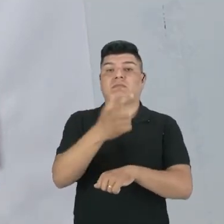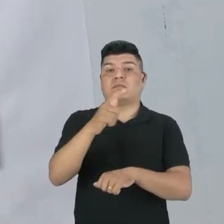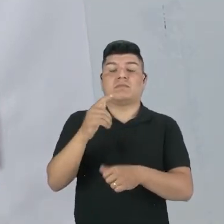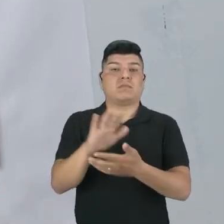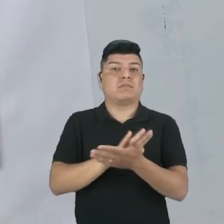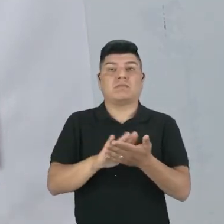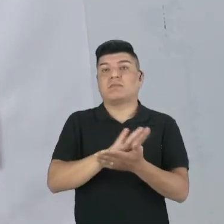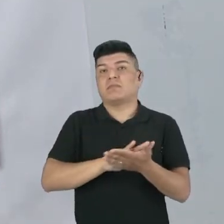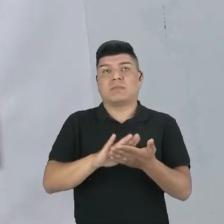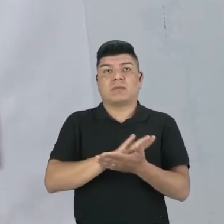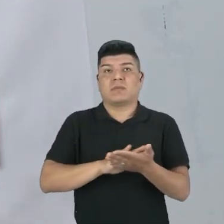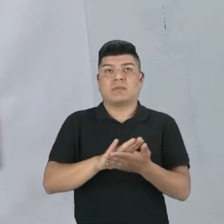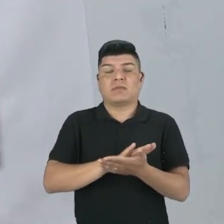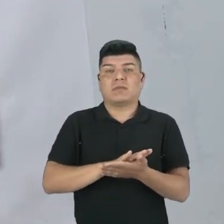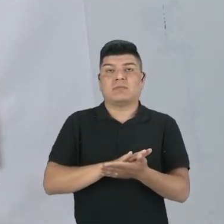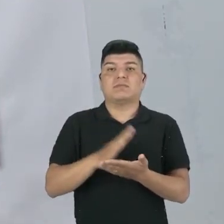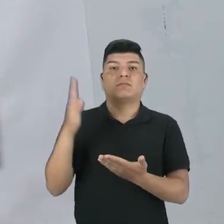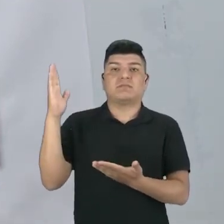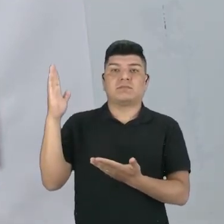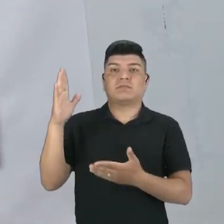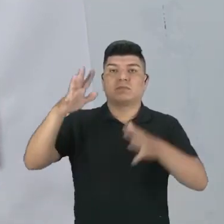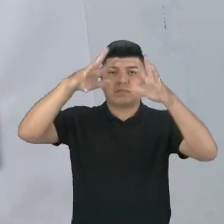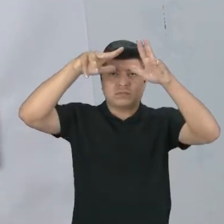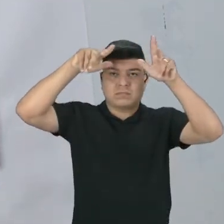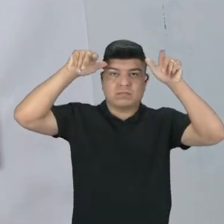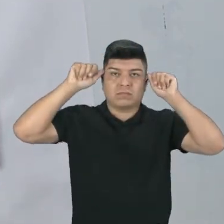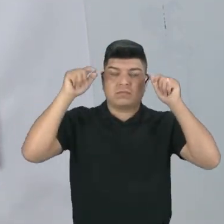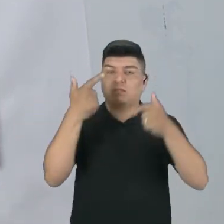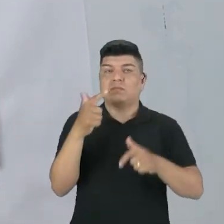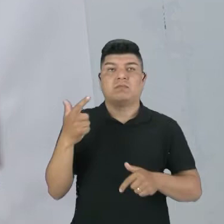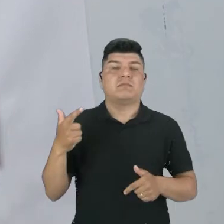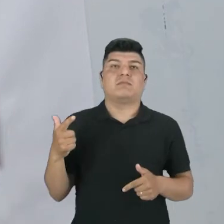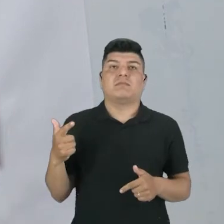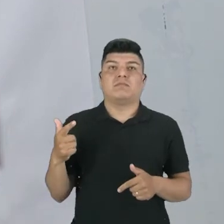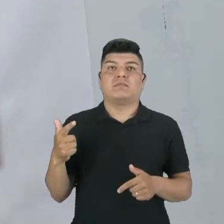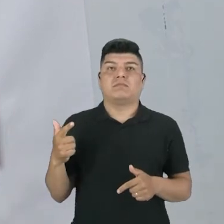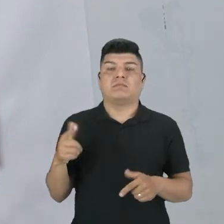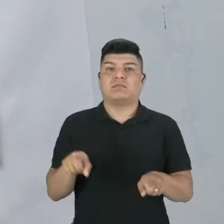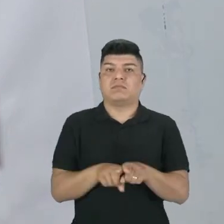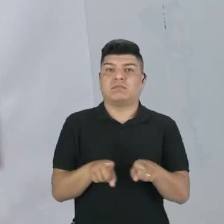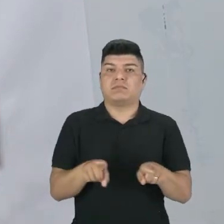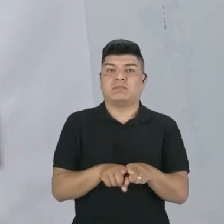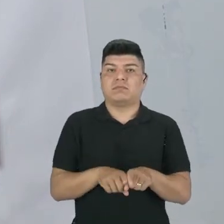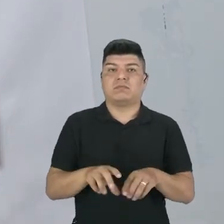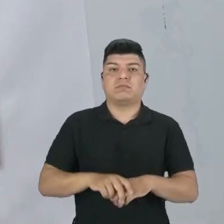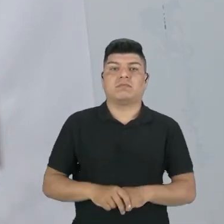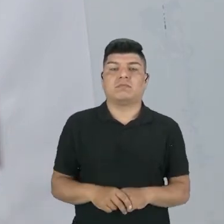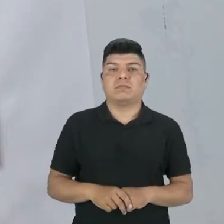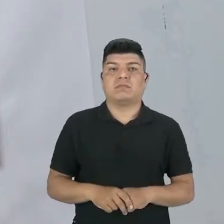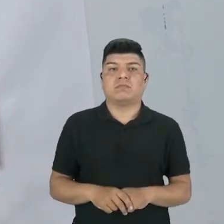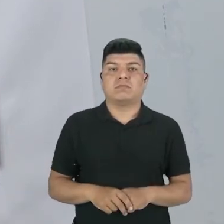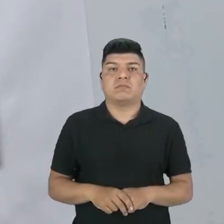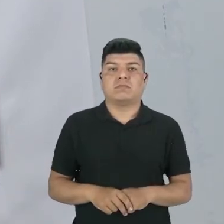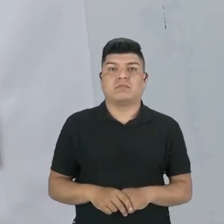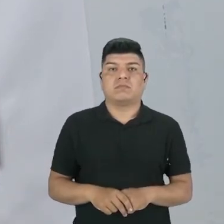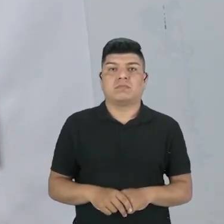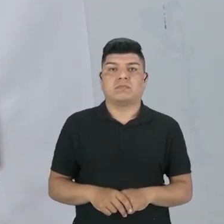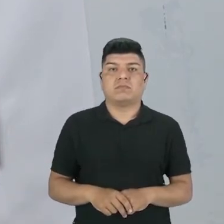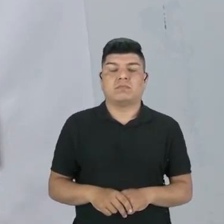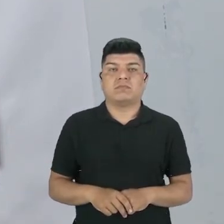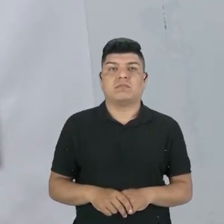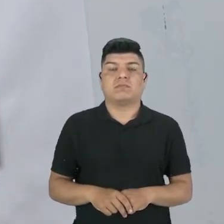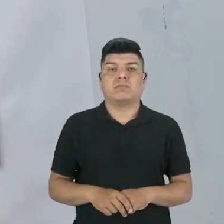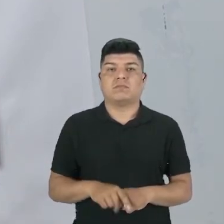nós vimos no mapa aí na telinha, ó, o Acre não tem nenhuma terra em processo, tá? Nem